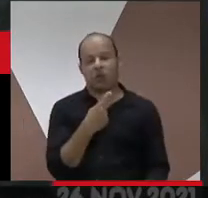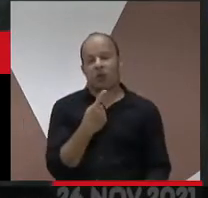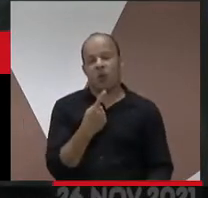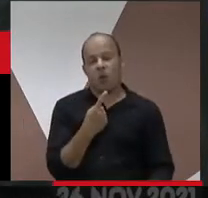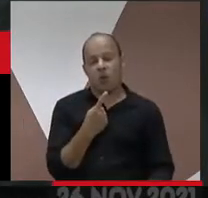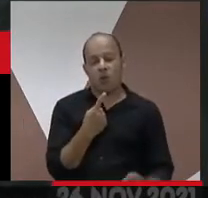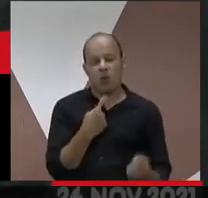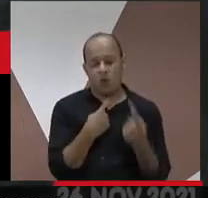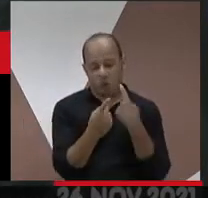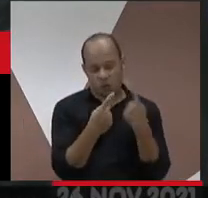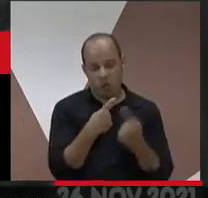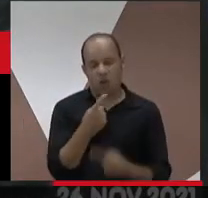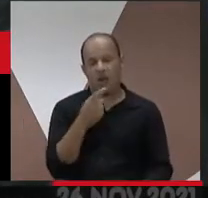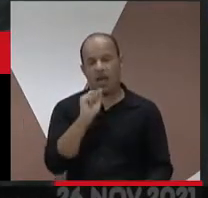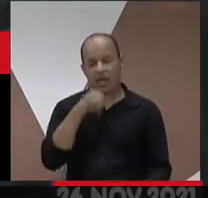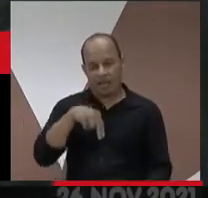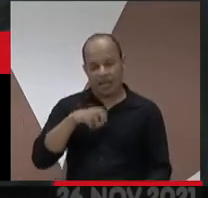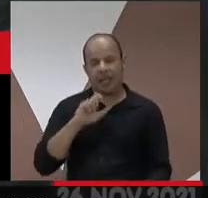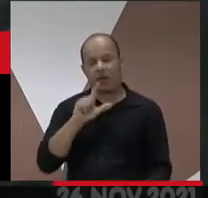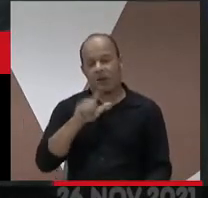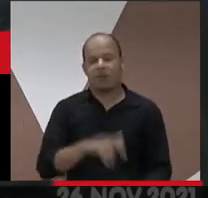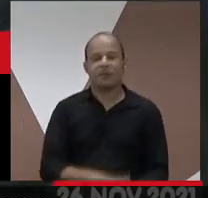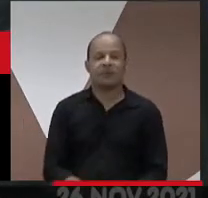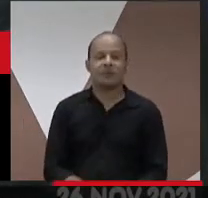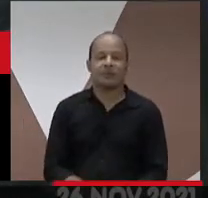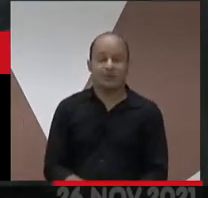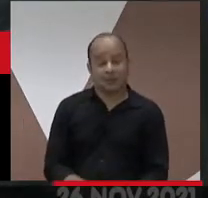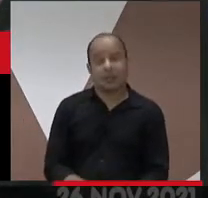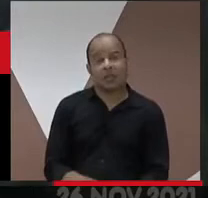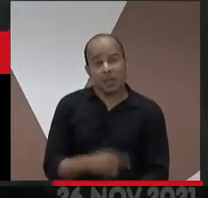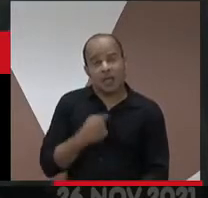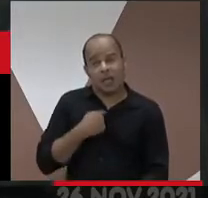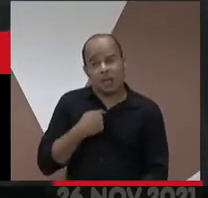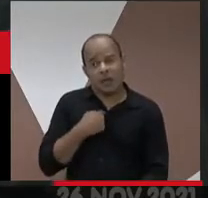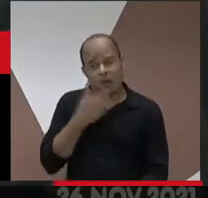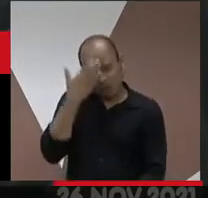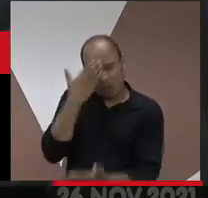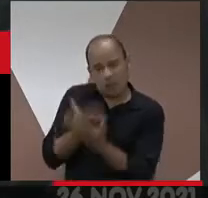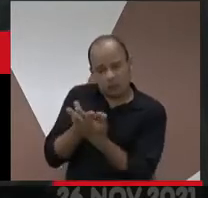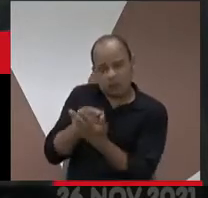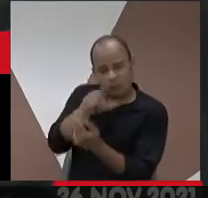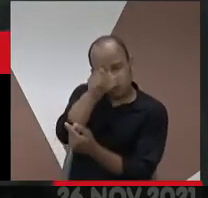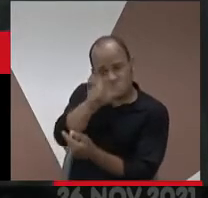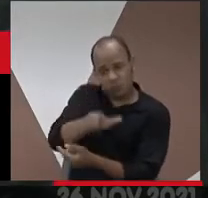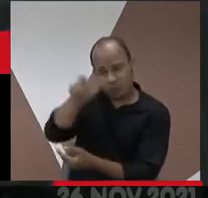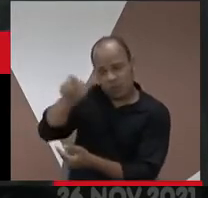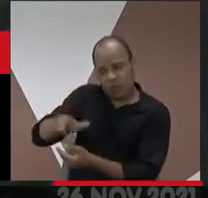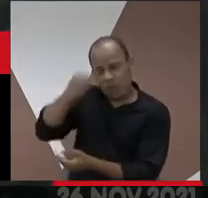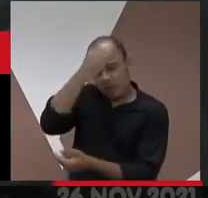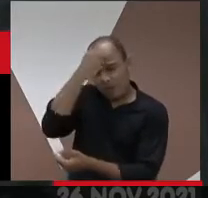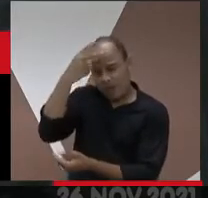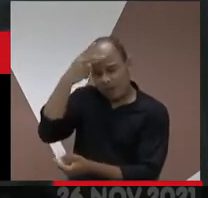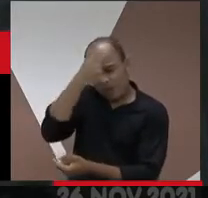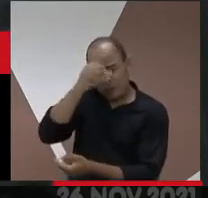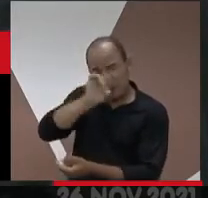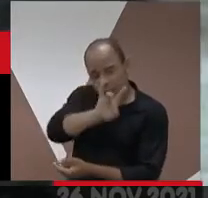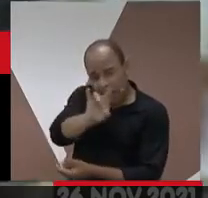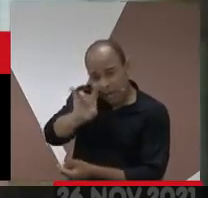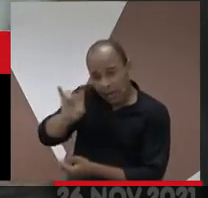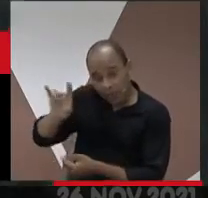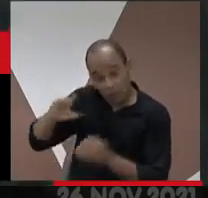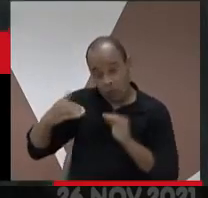posicionamento que, aliás, eu concordo, acredito que o prefeito Cali, o prefeito Medioli, prefeito Neném,